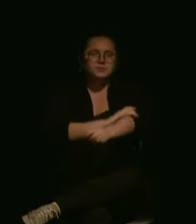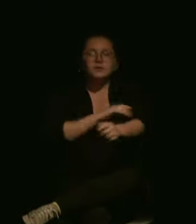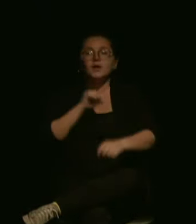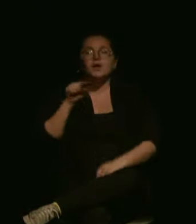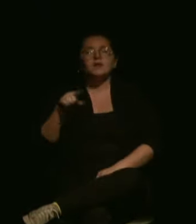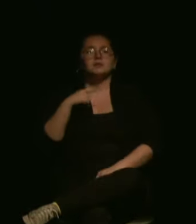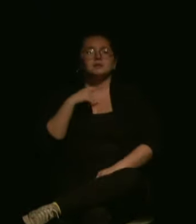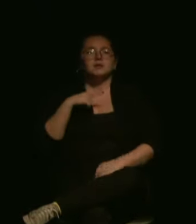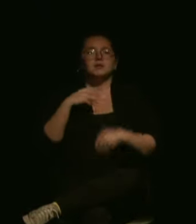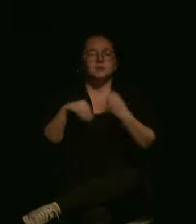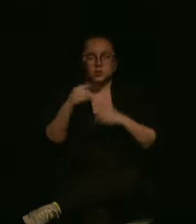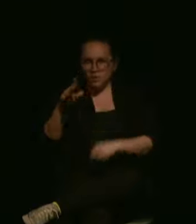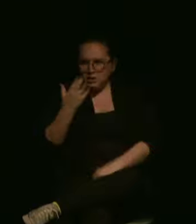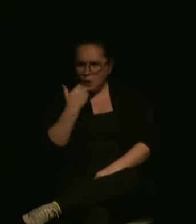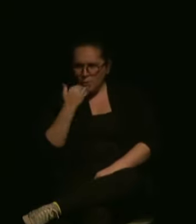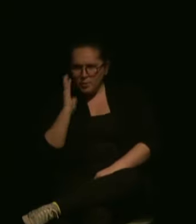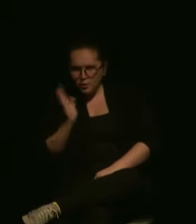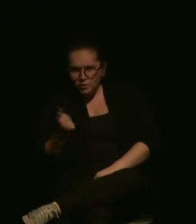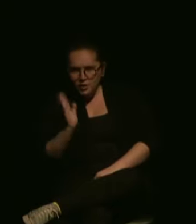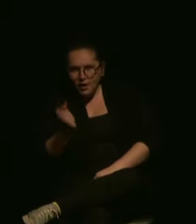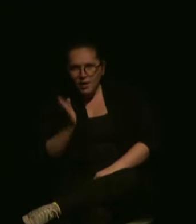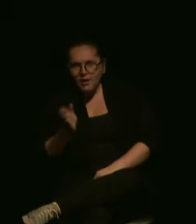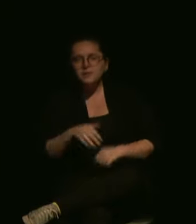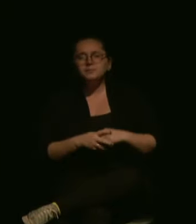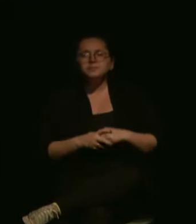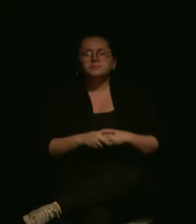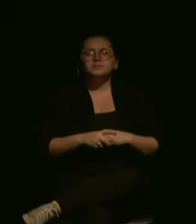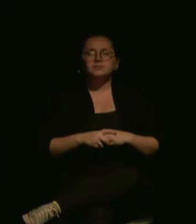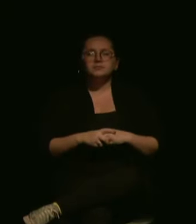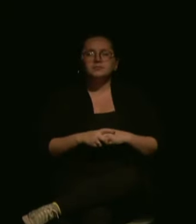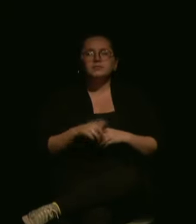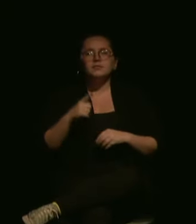de umbuzeiro. Já comeu? Já comi essa daqui. Quando?